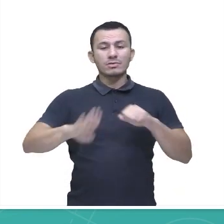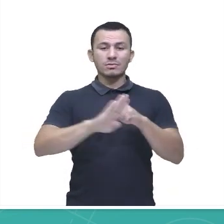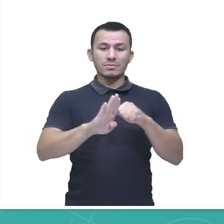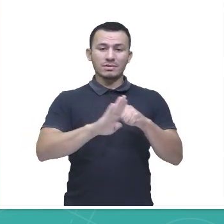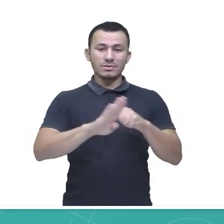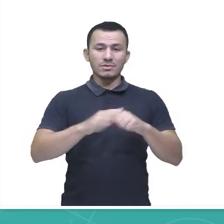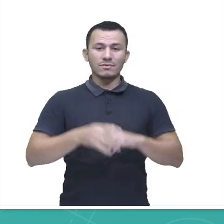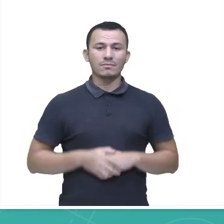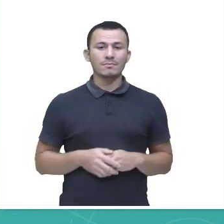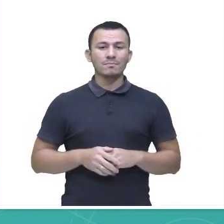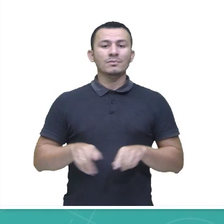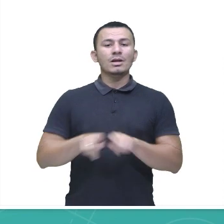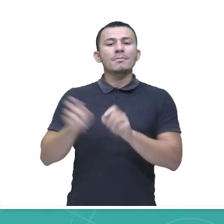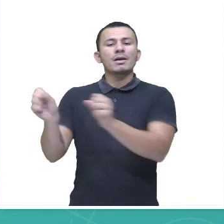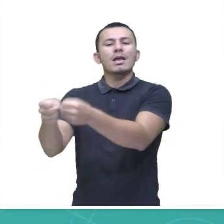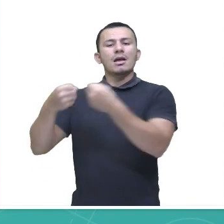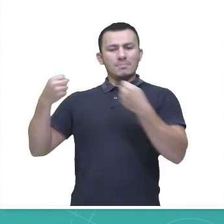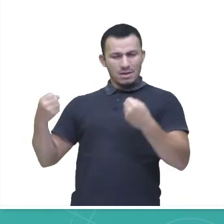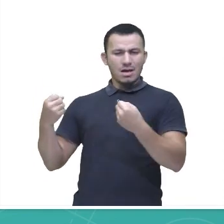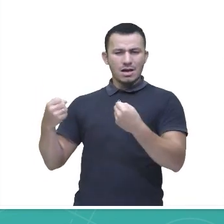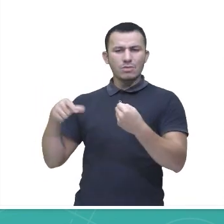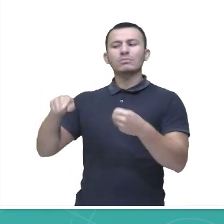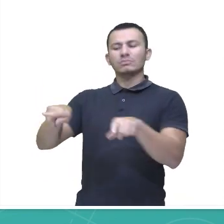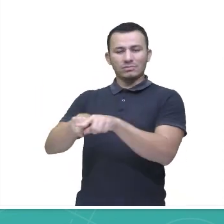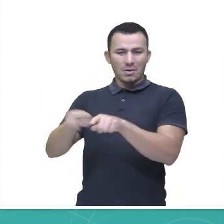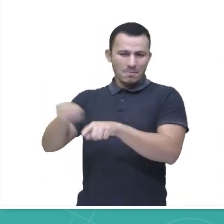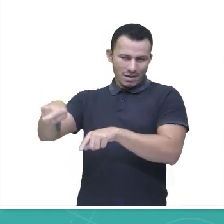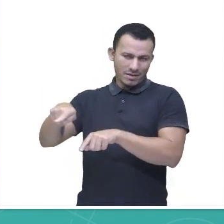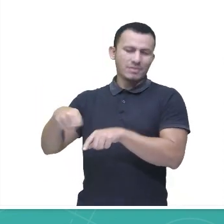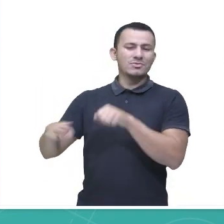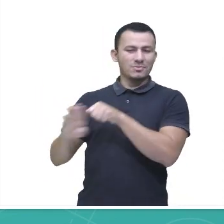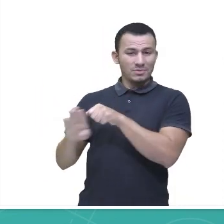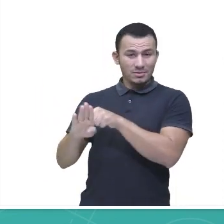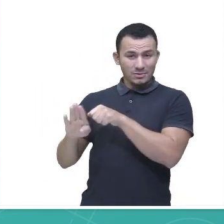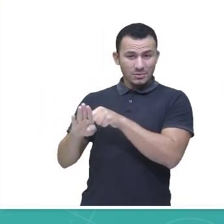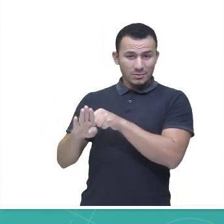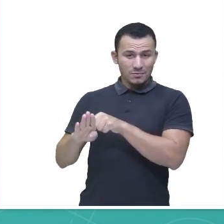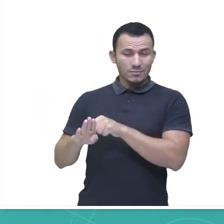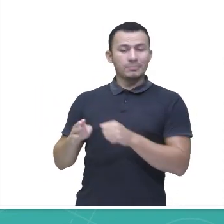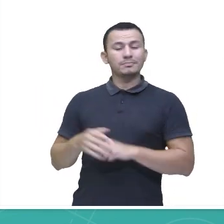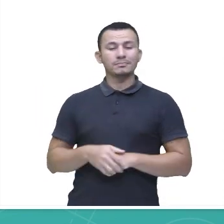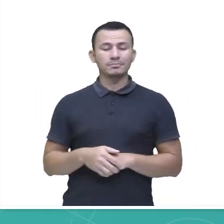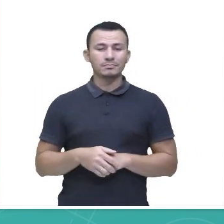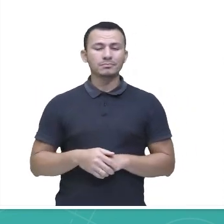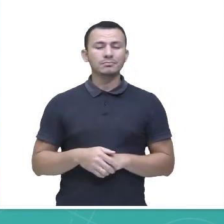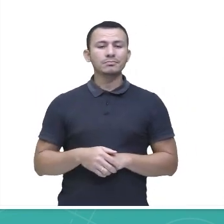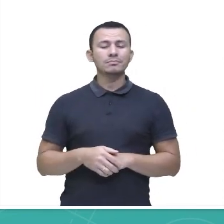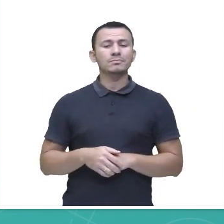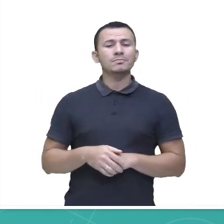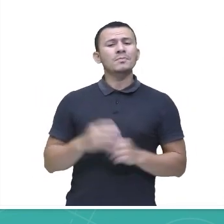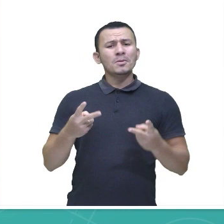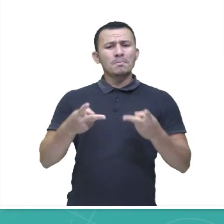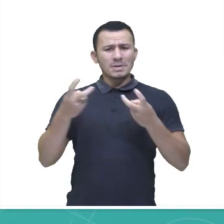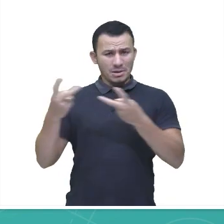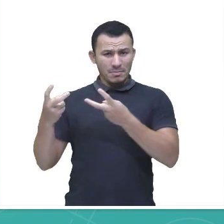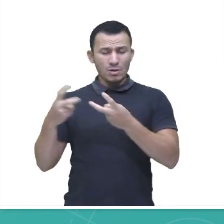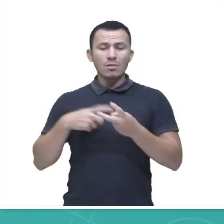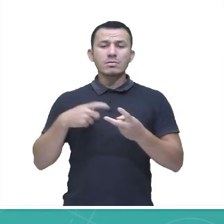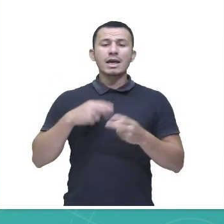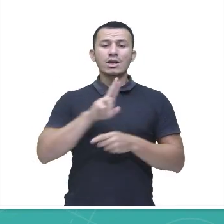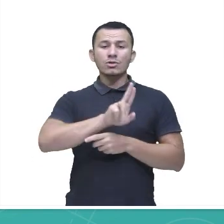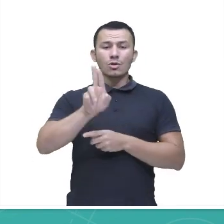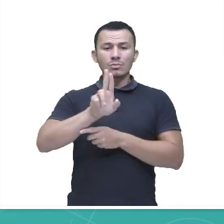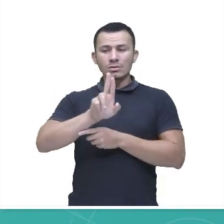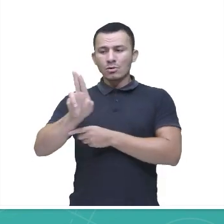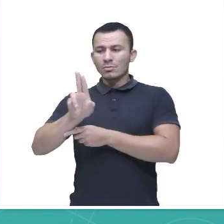Um armário, outro objeto, outro utensílio, outra coisa. Então você percebe que o substantivo está nominando um